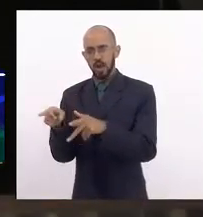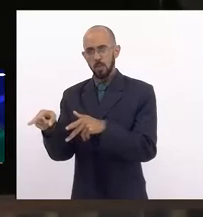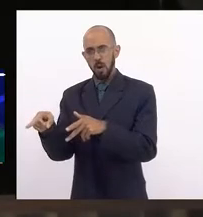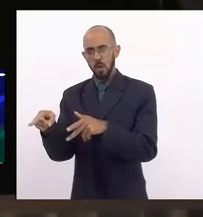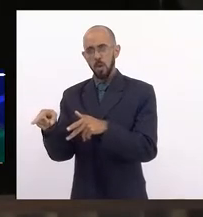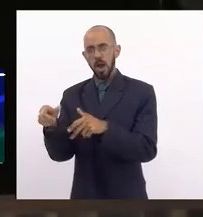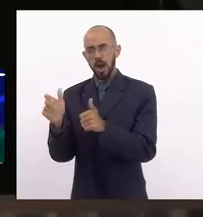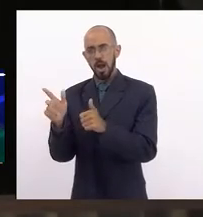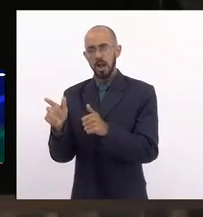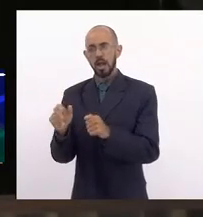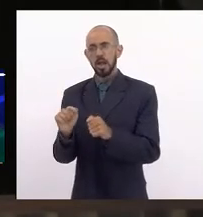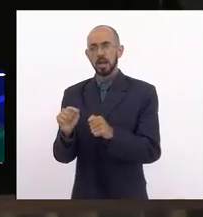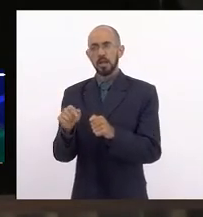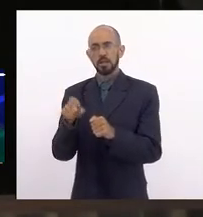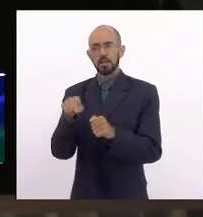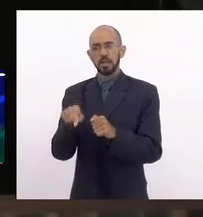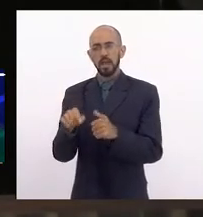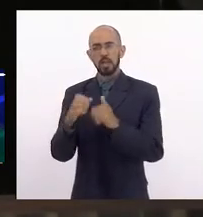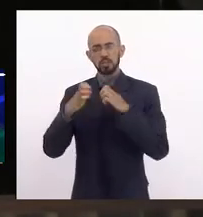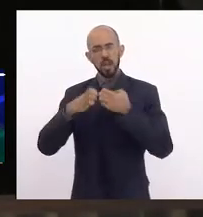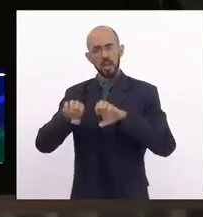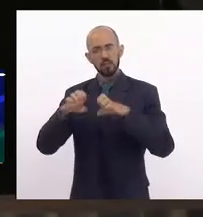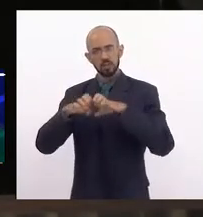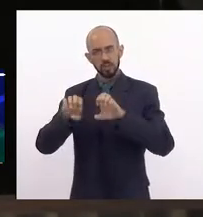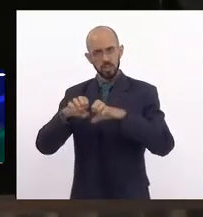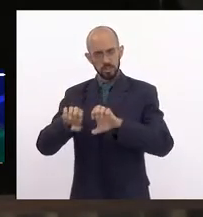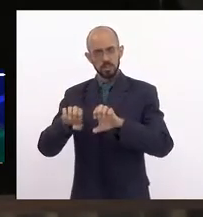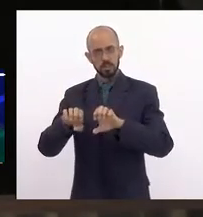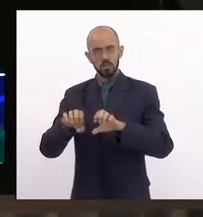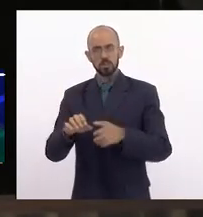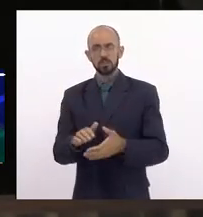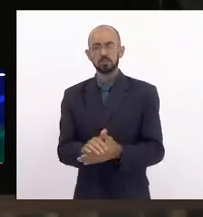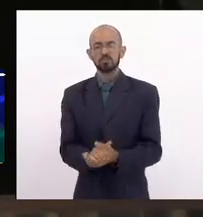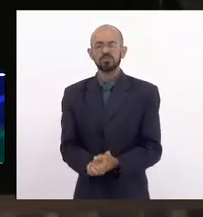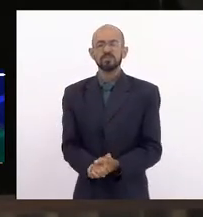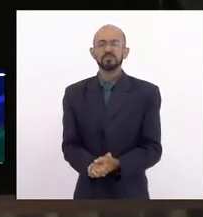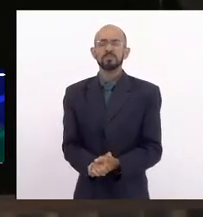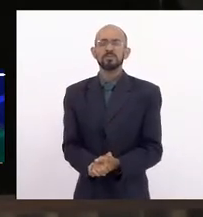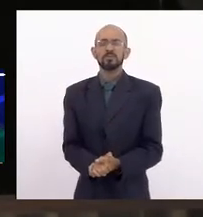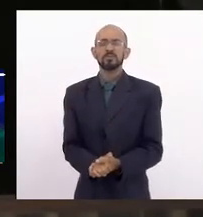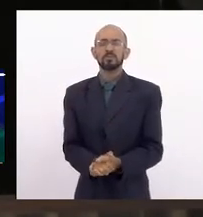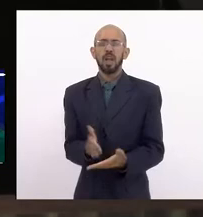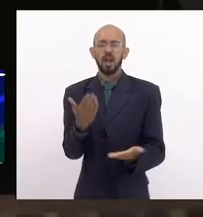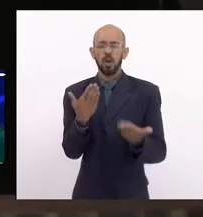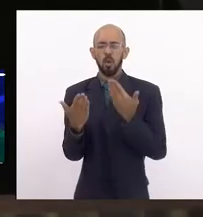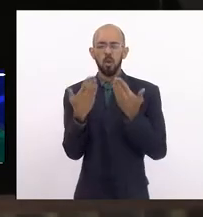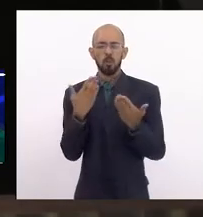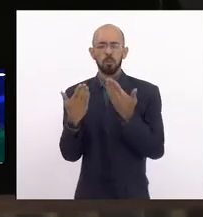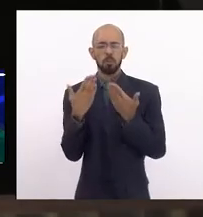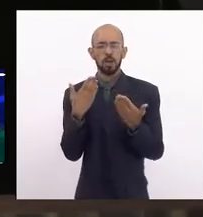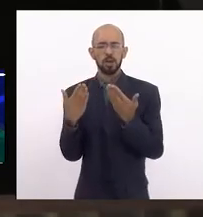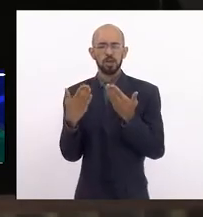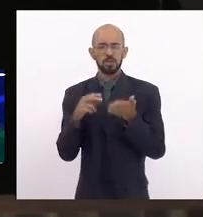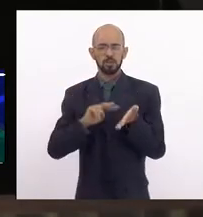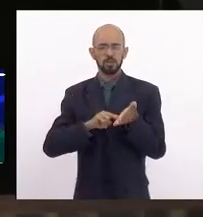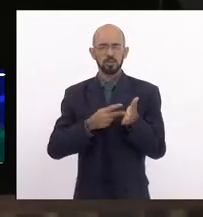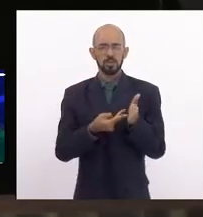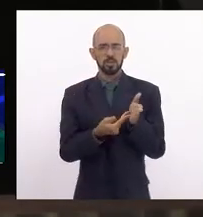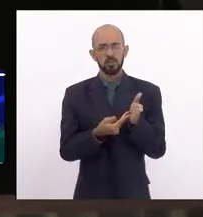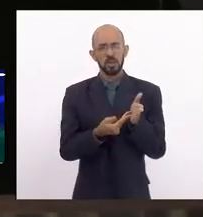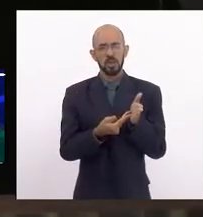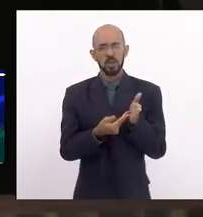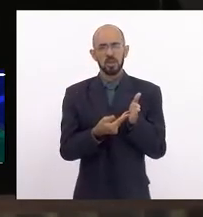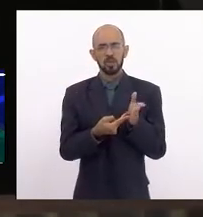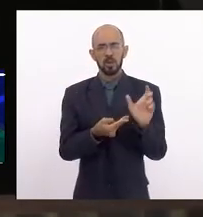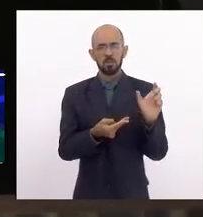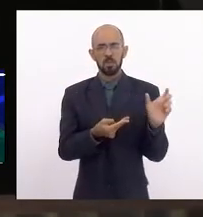apostolado ou evangelização e em contraste com esse significado o